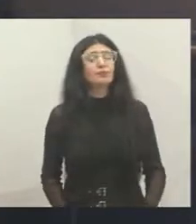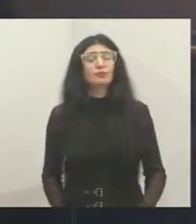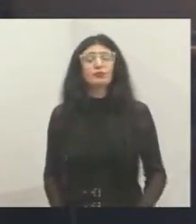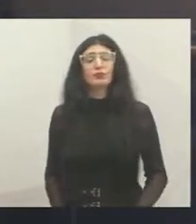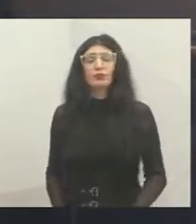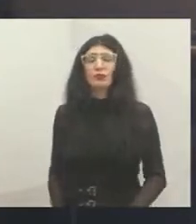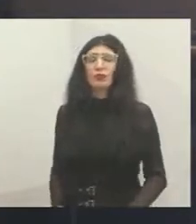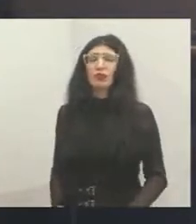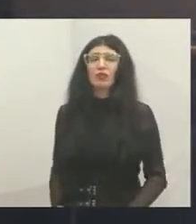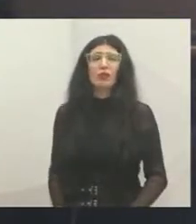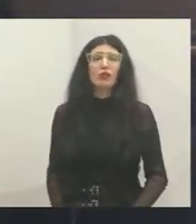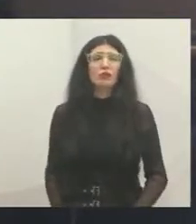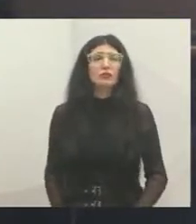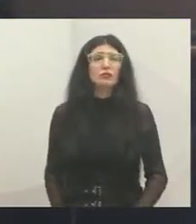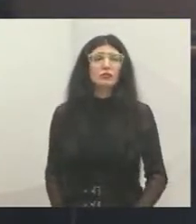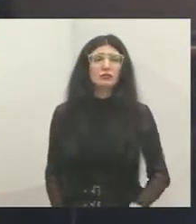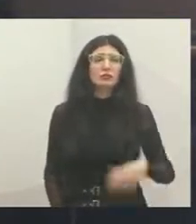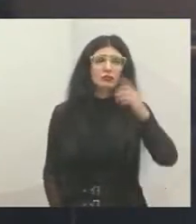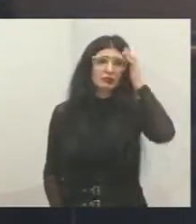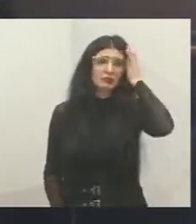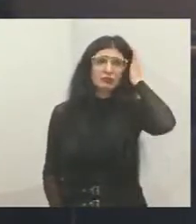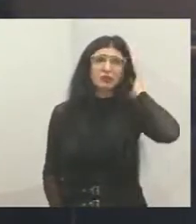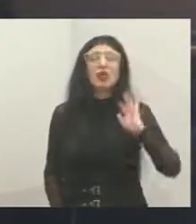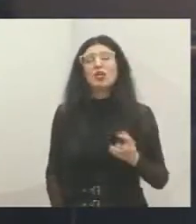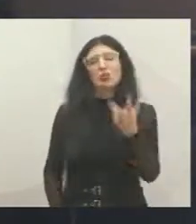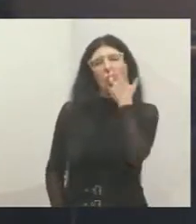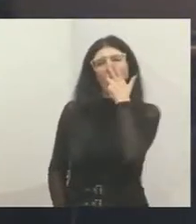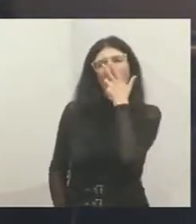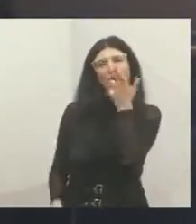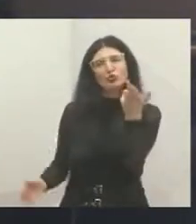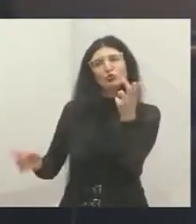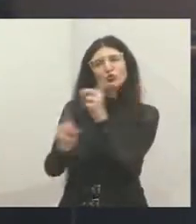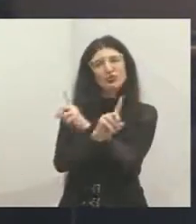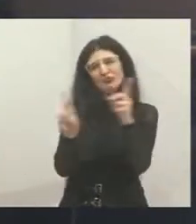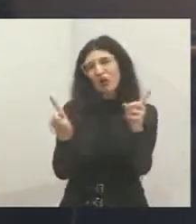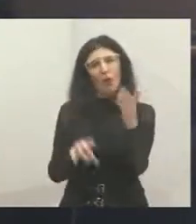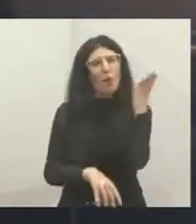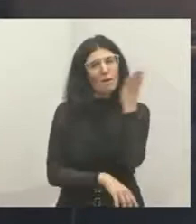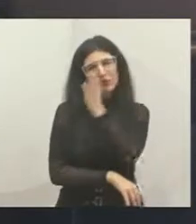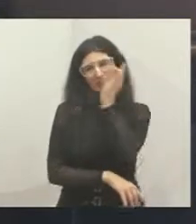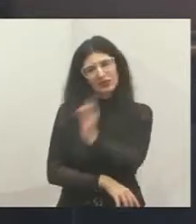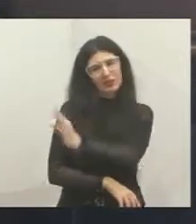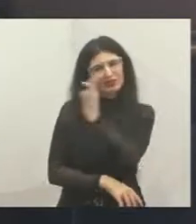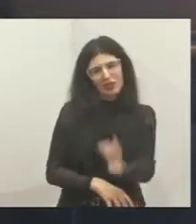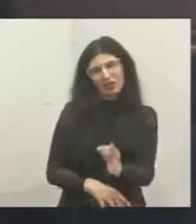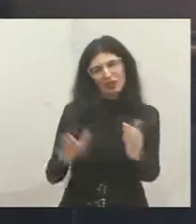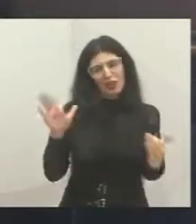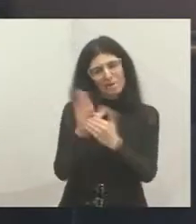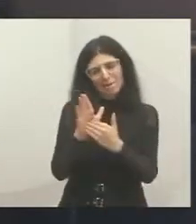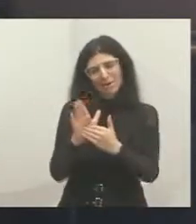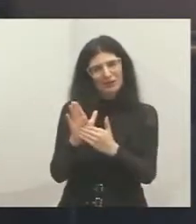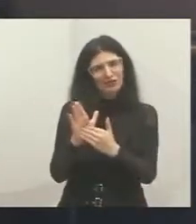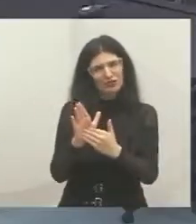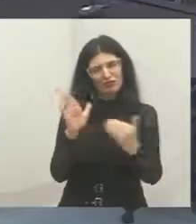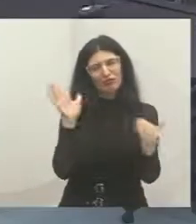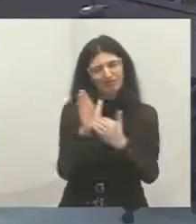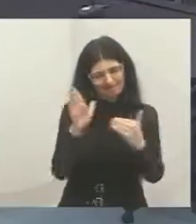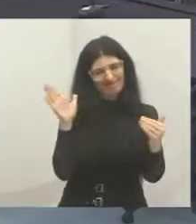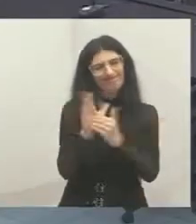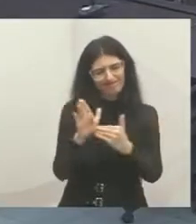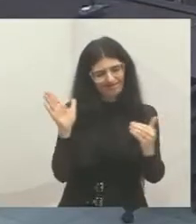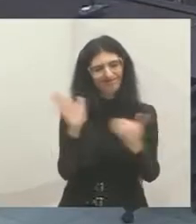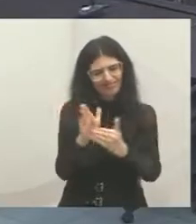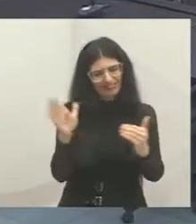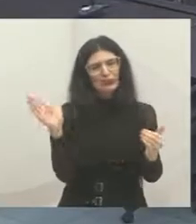inciso 1º da LRF. Eu não sei se eu ajudei, se eu compliquei. Mas... Então, partindo